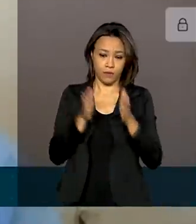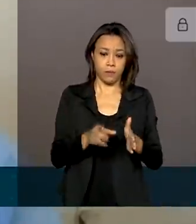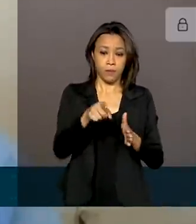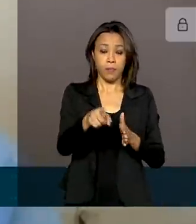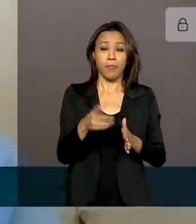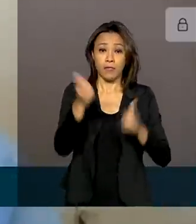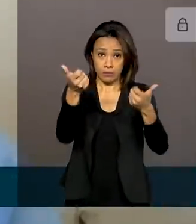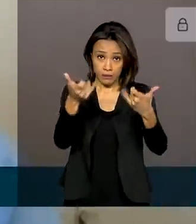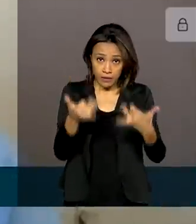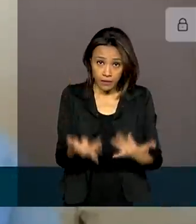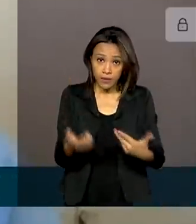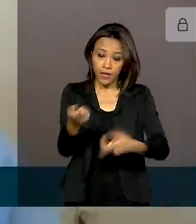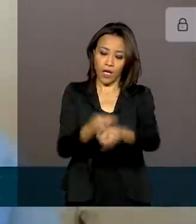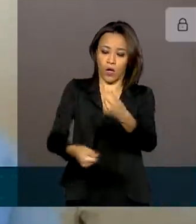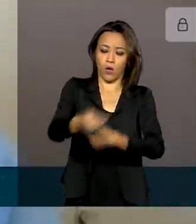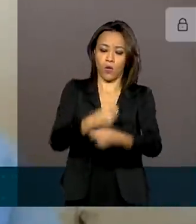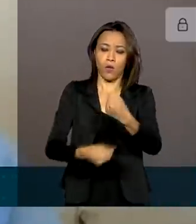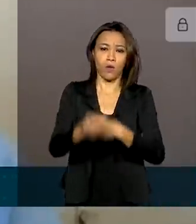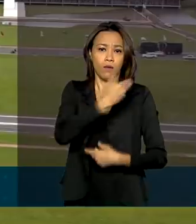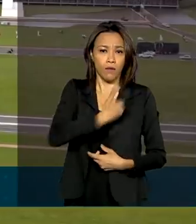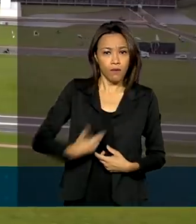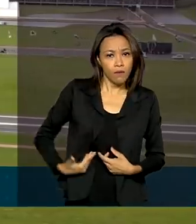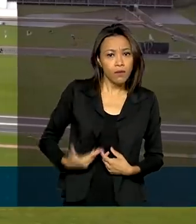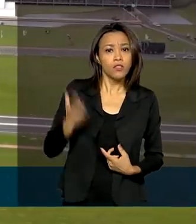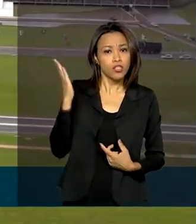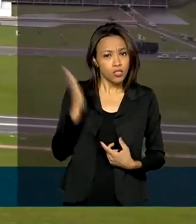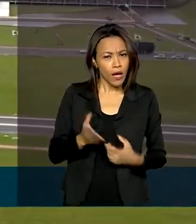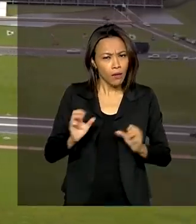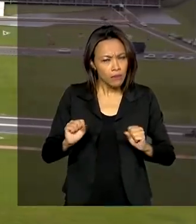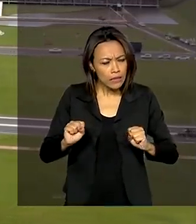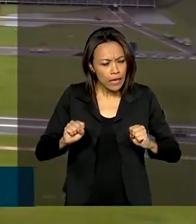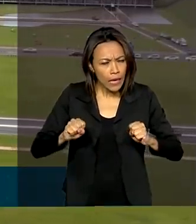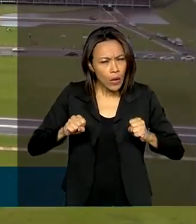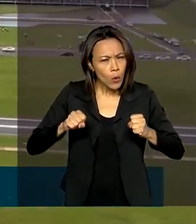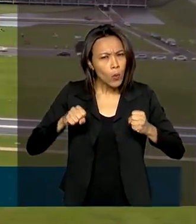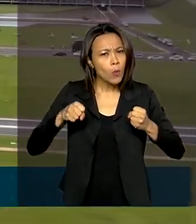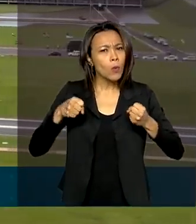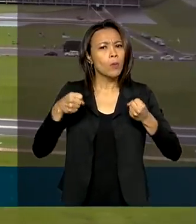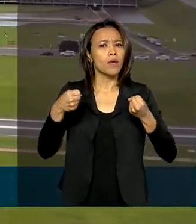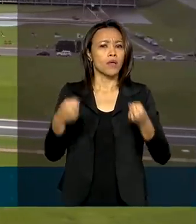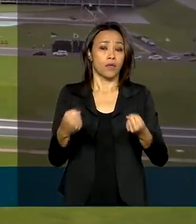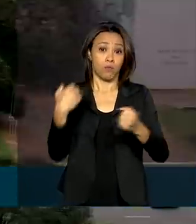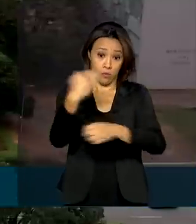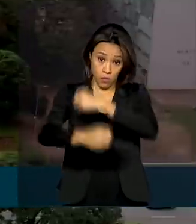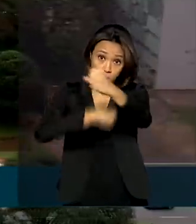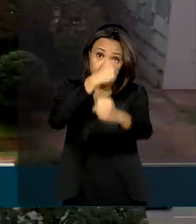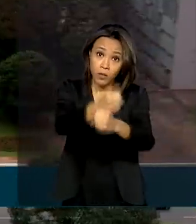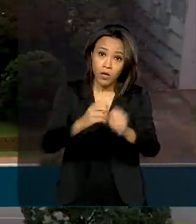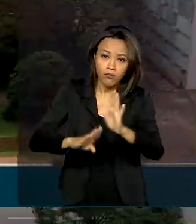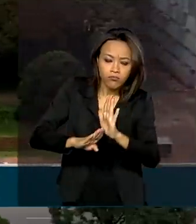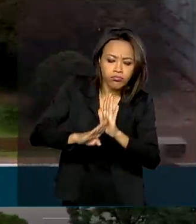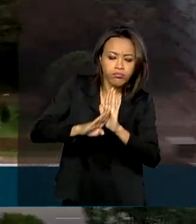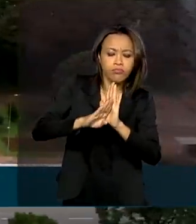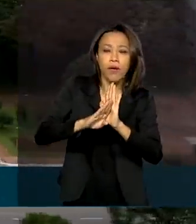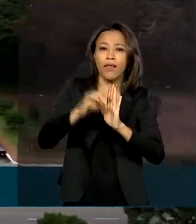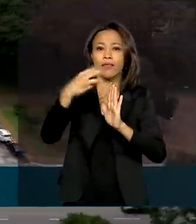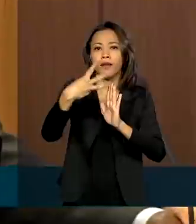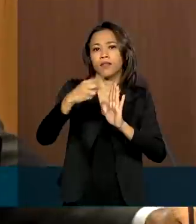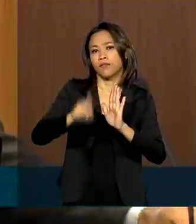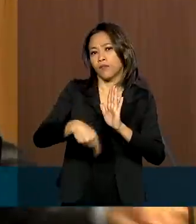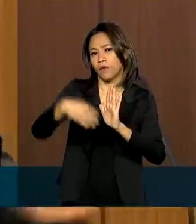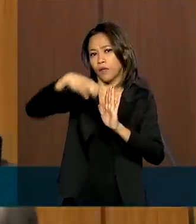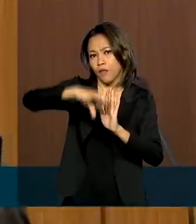recuperando mais rápido que as demais emergentes. Para o ano que vem, a projeção é de crescimento de 3,9%.